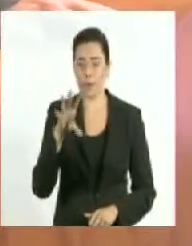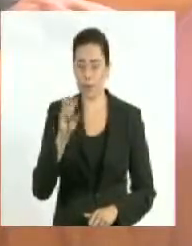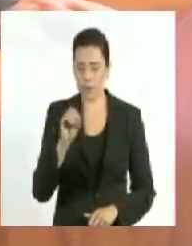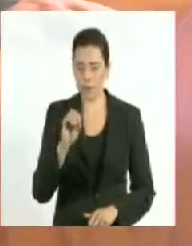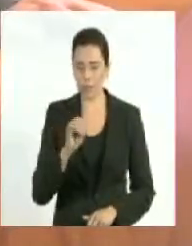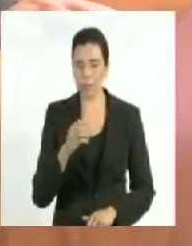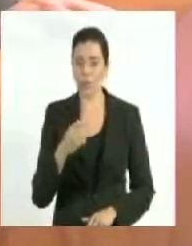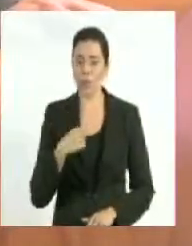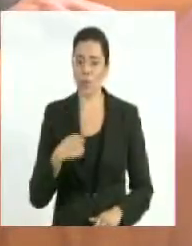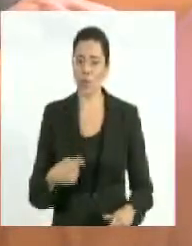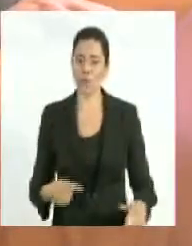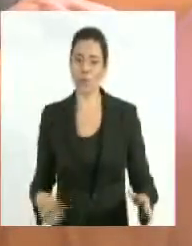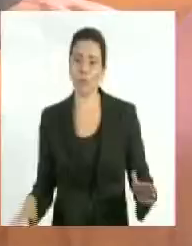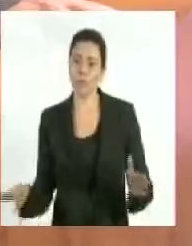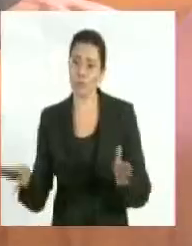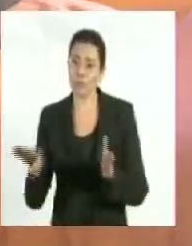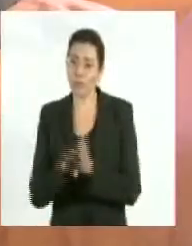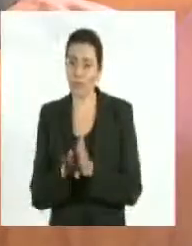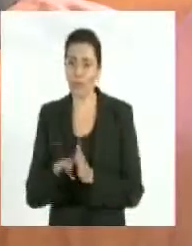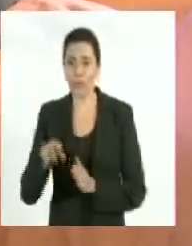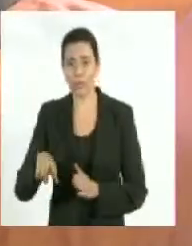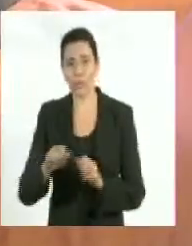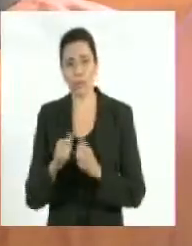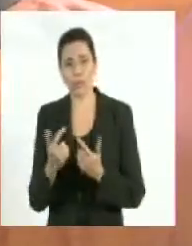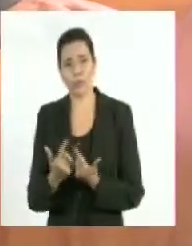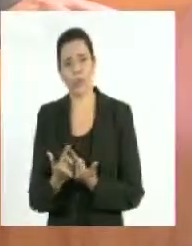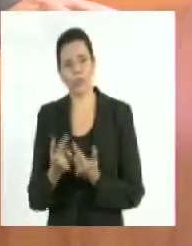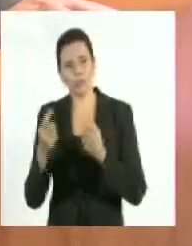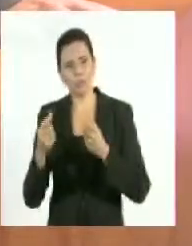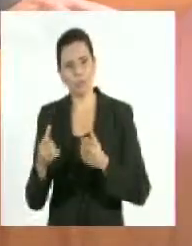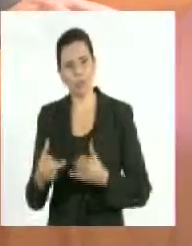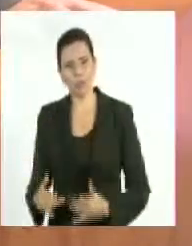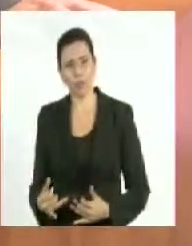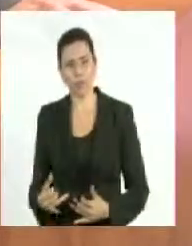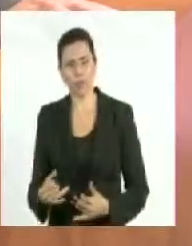do desmonte, do desmantelo que eu vi ali.